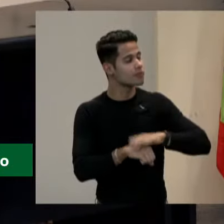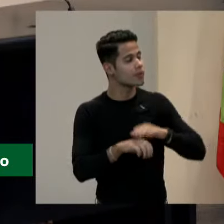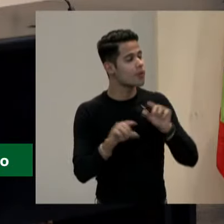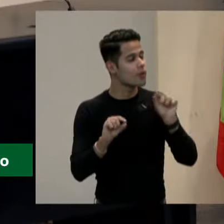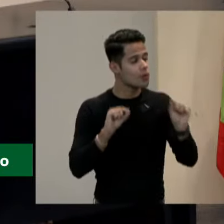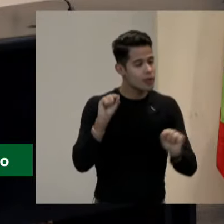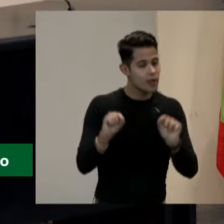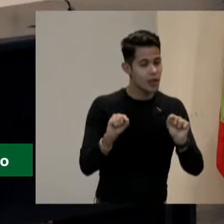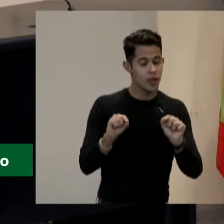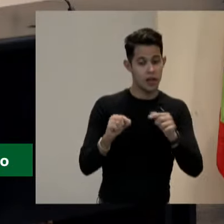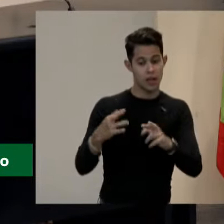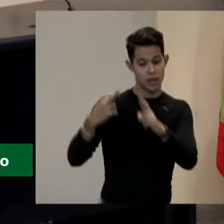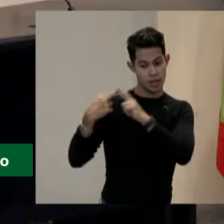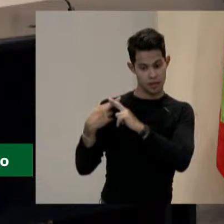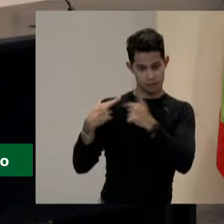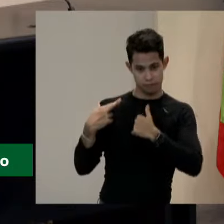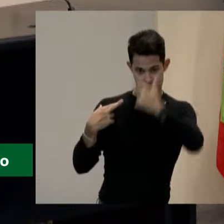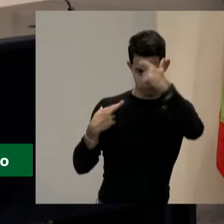minha responsabilidade.